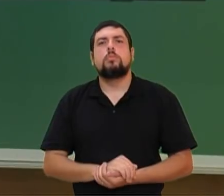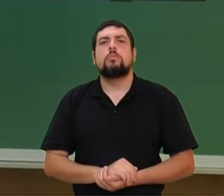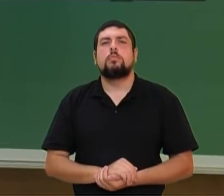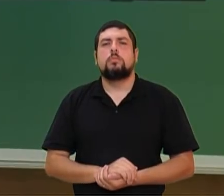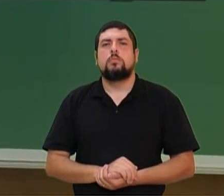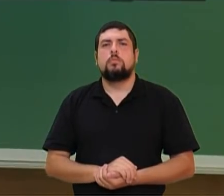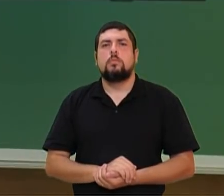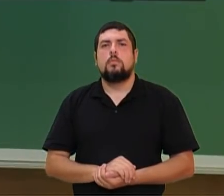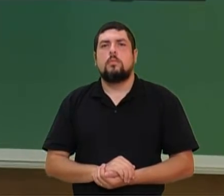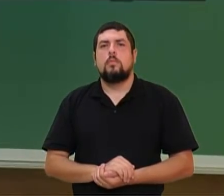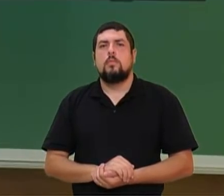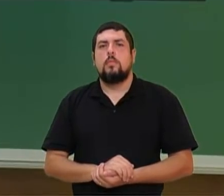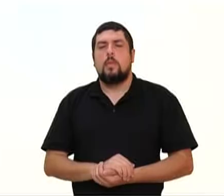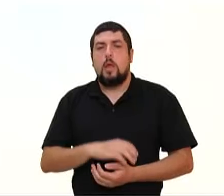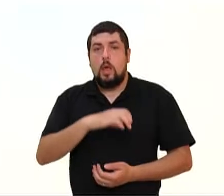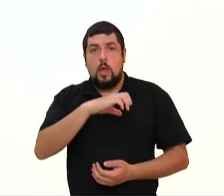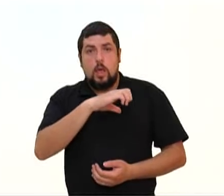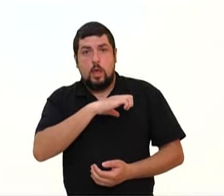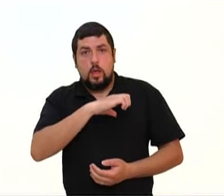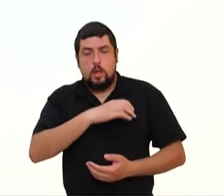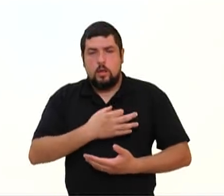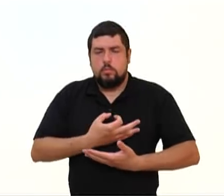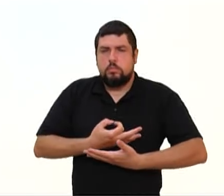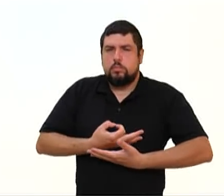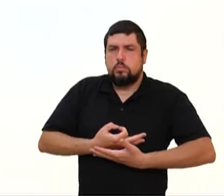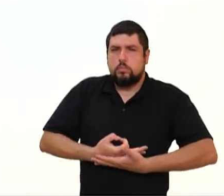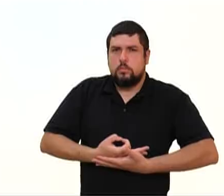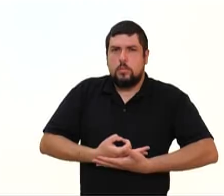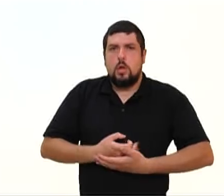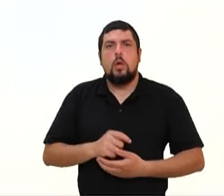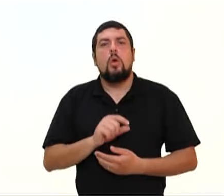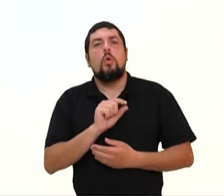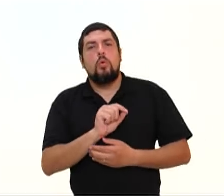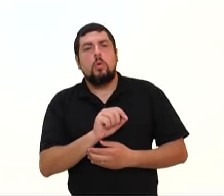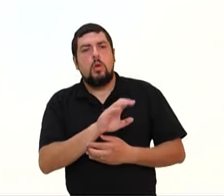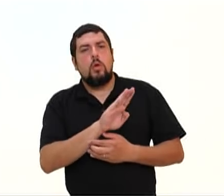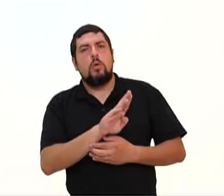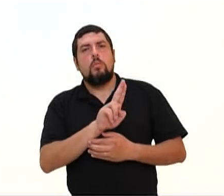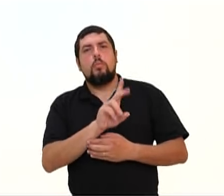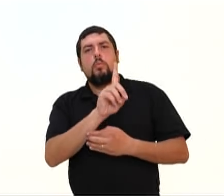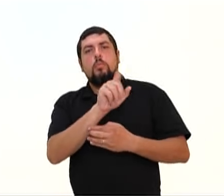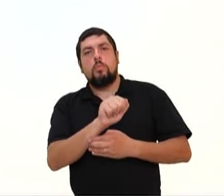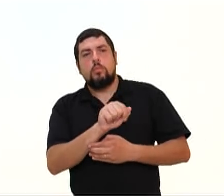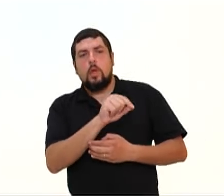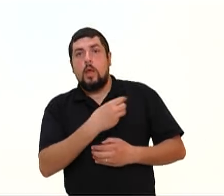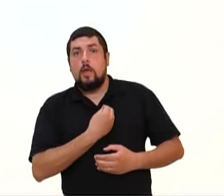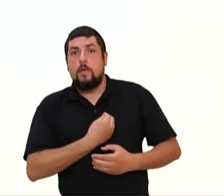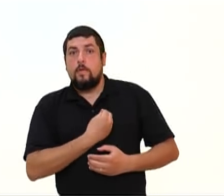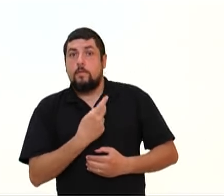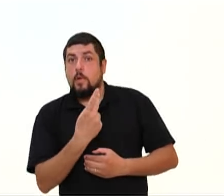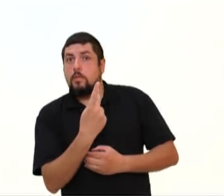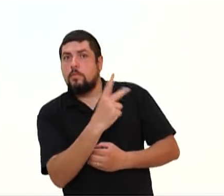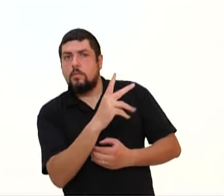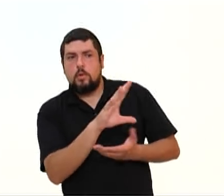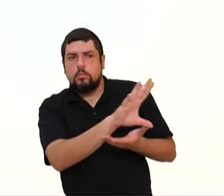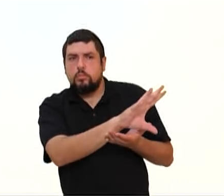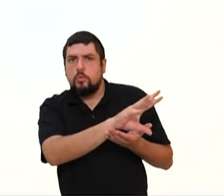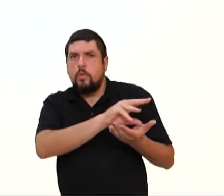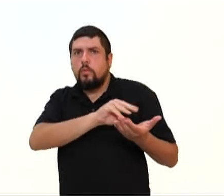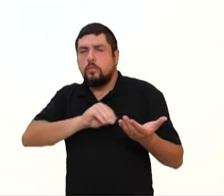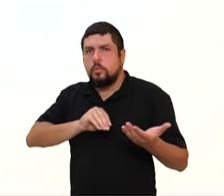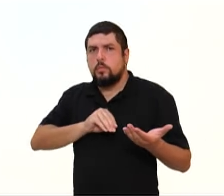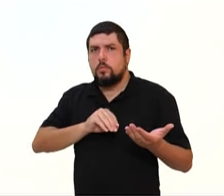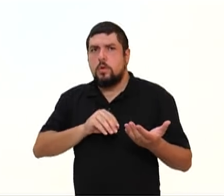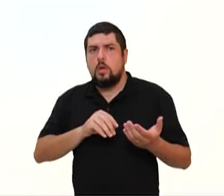Na ética budista, a vida de Buda é um exemplo de como se comportar eticamente. A compaixão e o